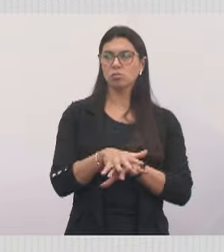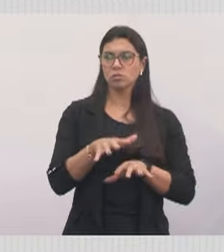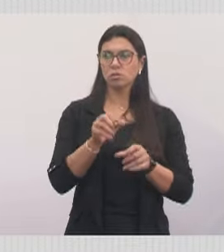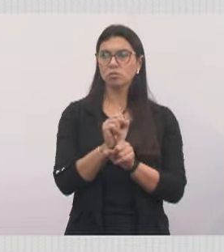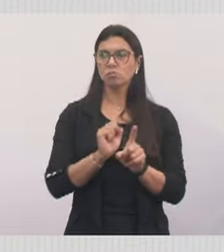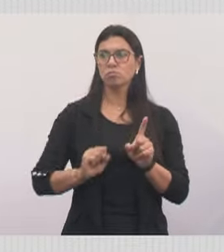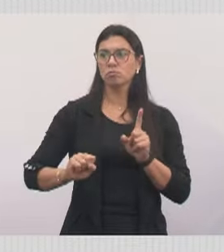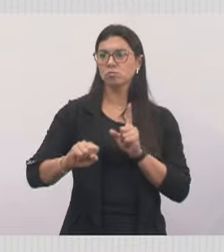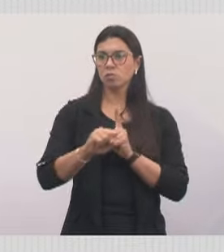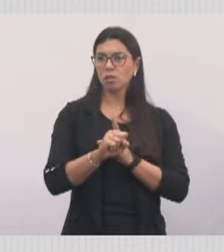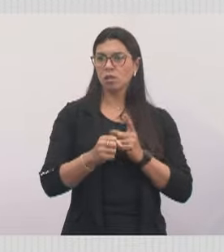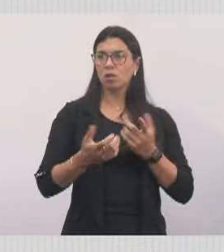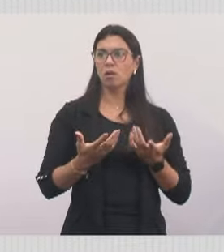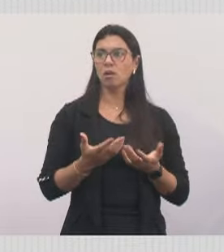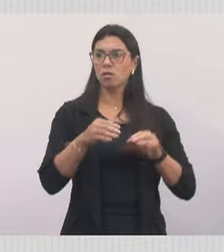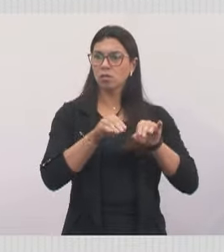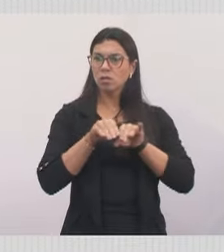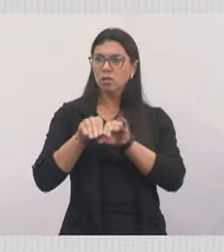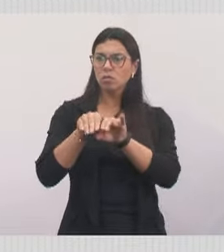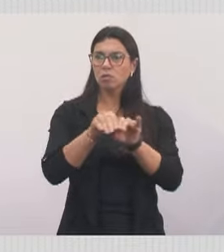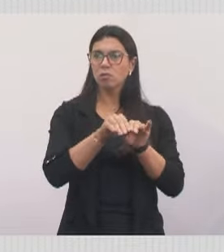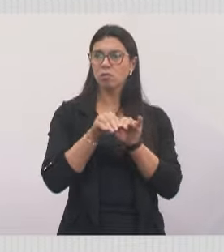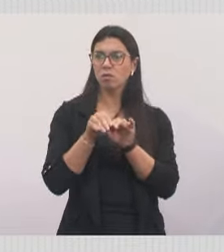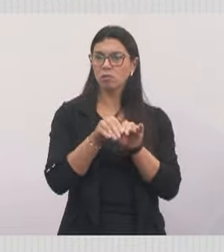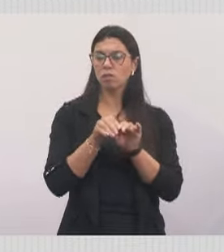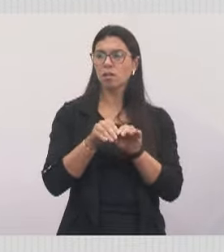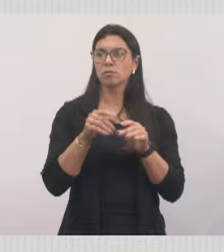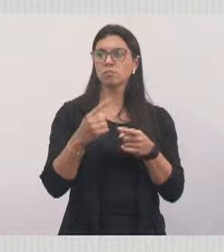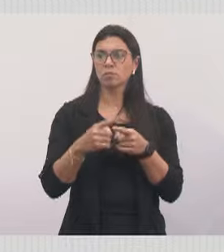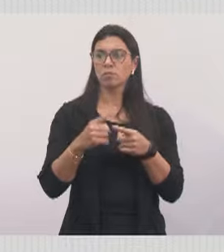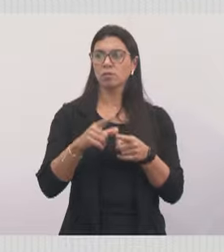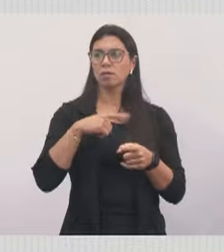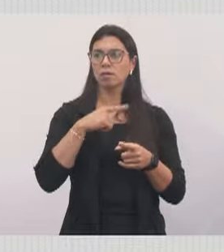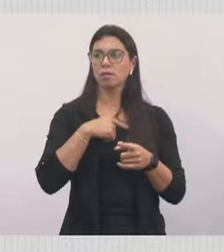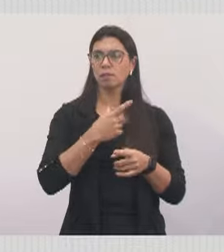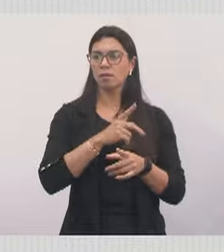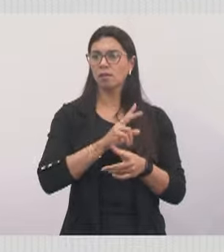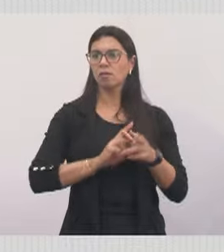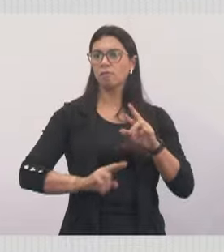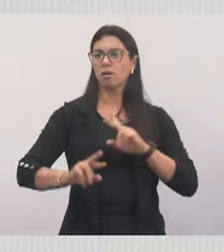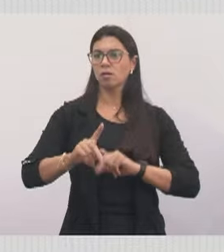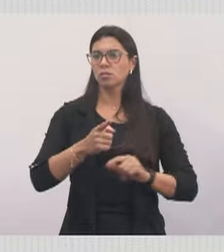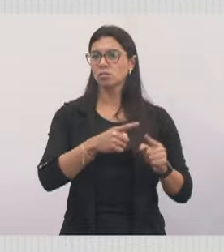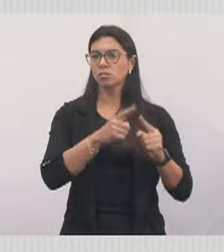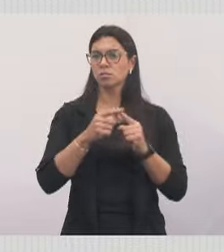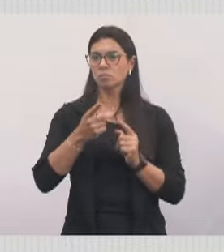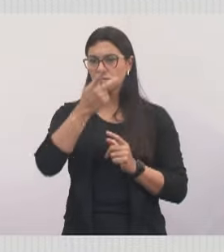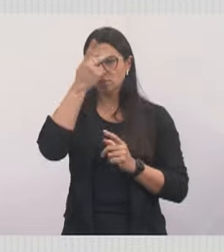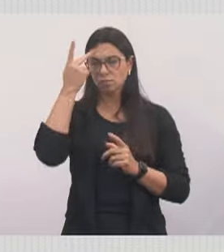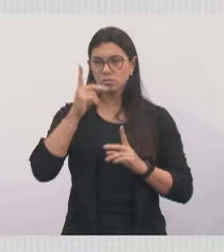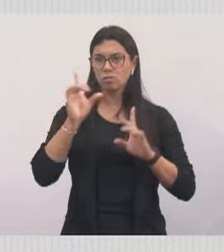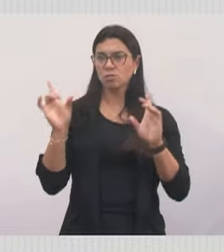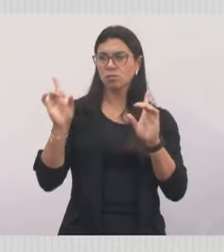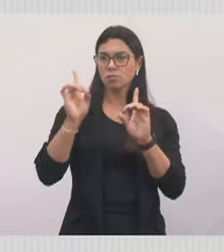igualdade de oportunidades para as pessoas que enfrentam barreiras para as práticas de atividade esportiva. Próximo.